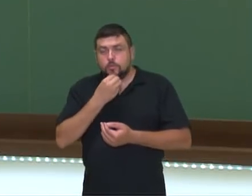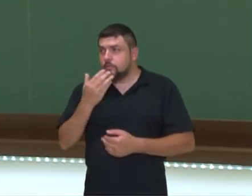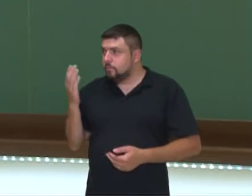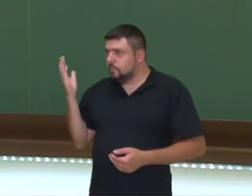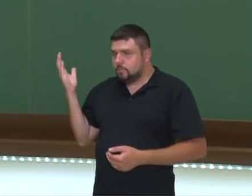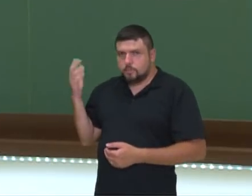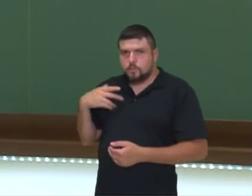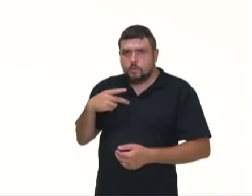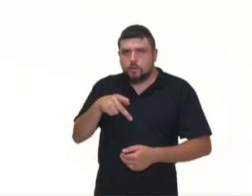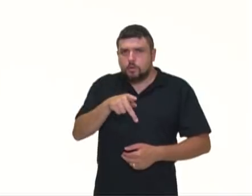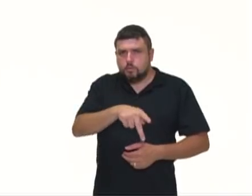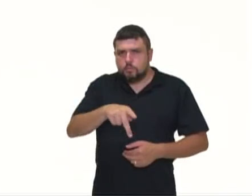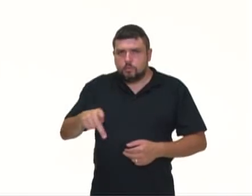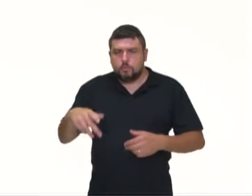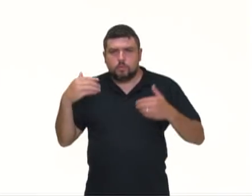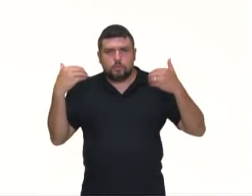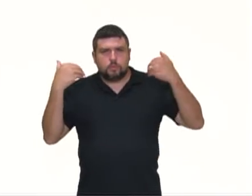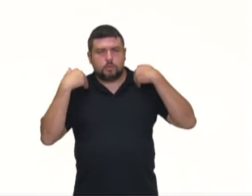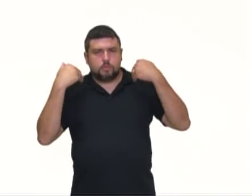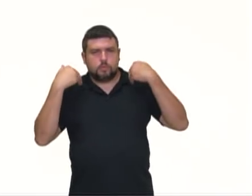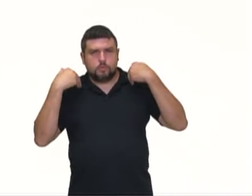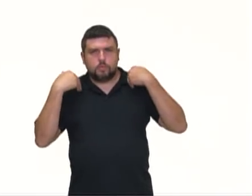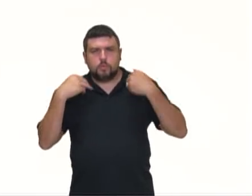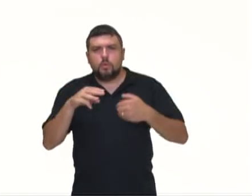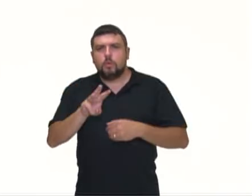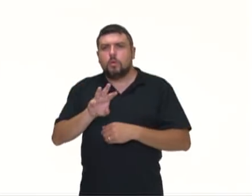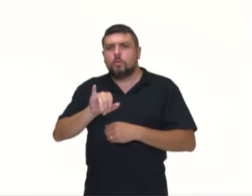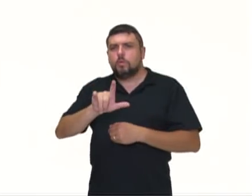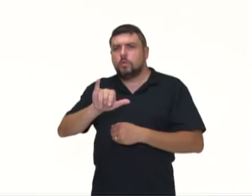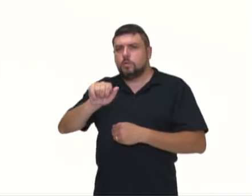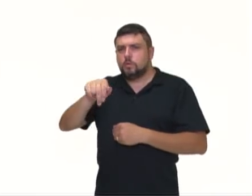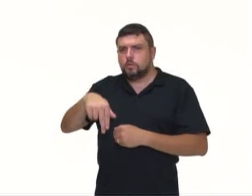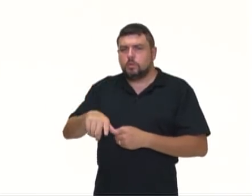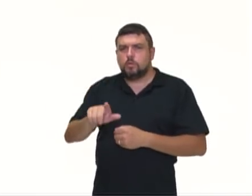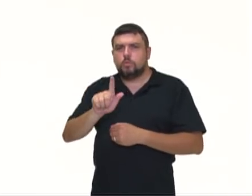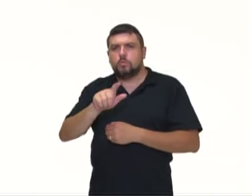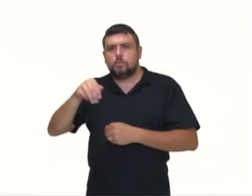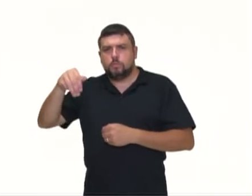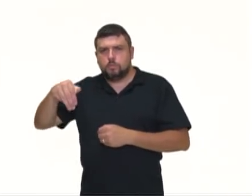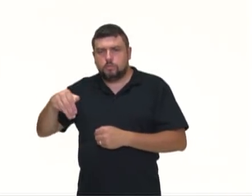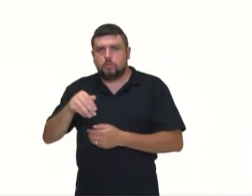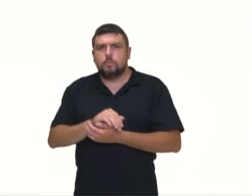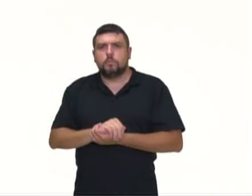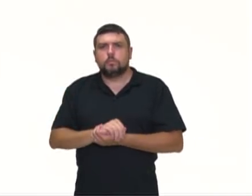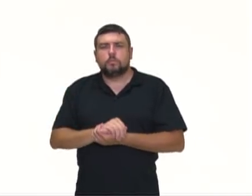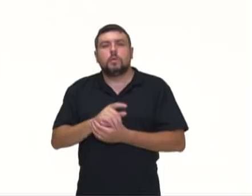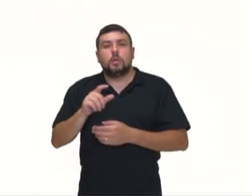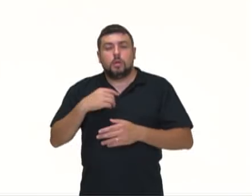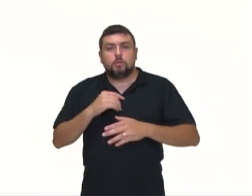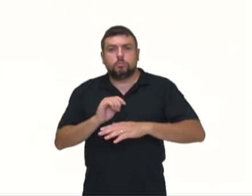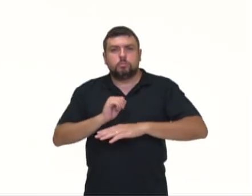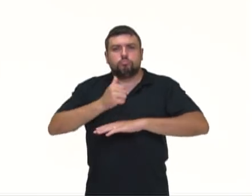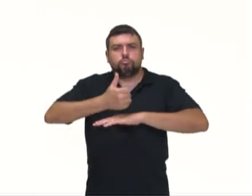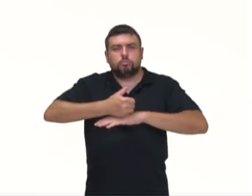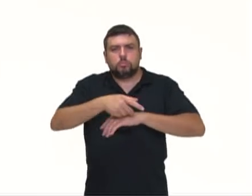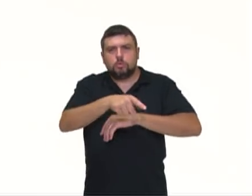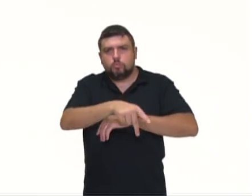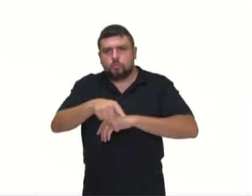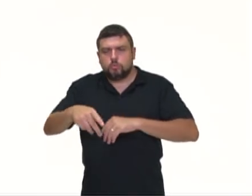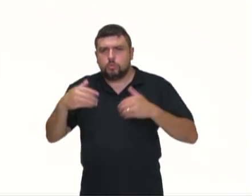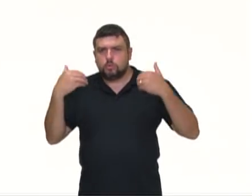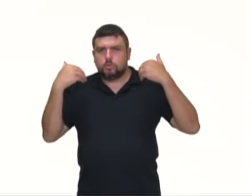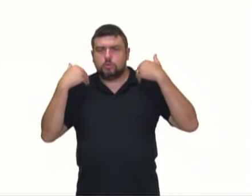educação física, se chamava William George Morgan. Ele era diretor e professor de educação física da